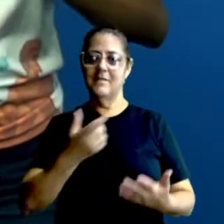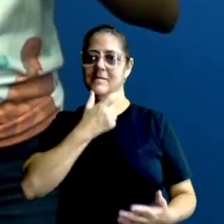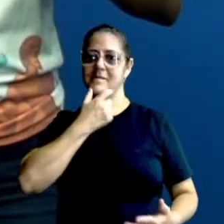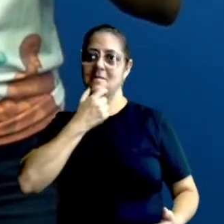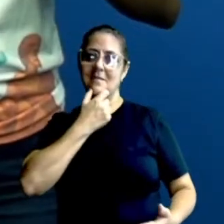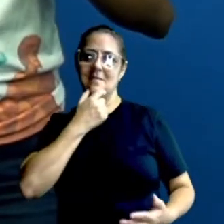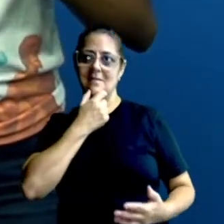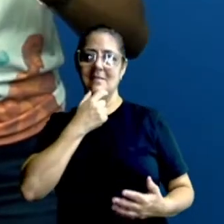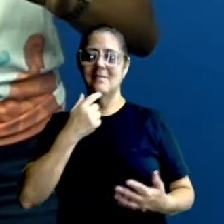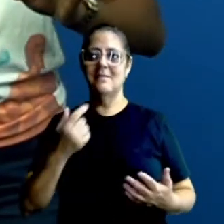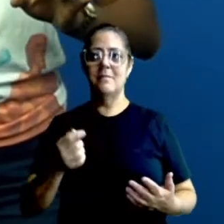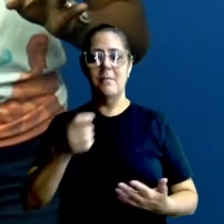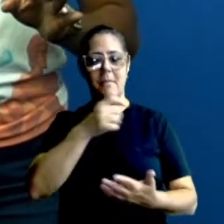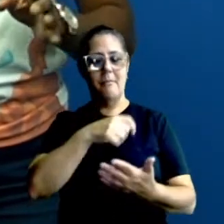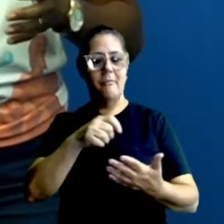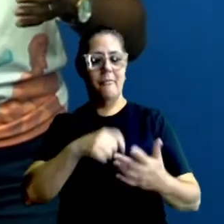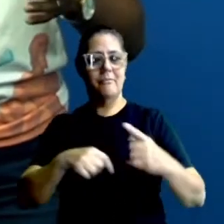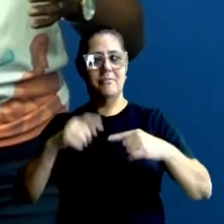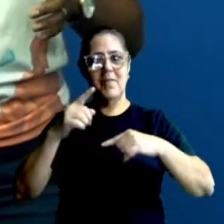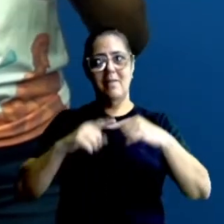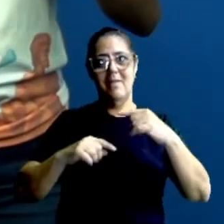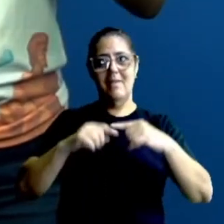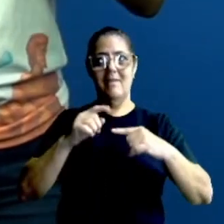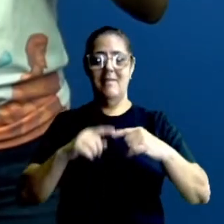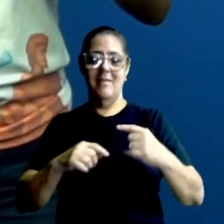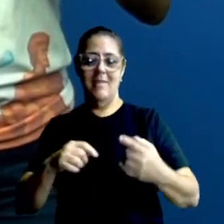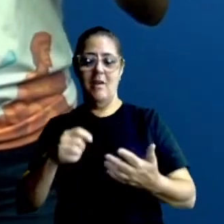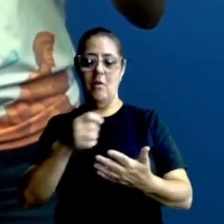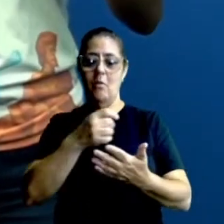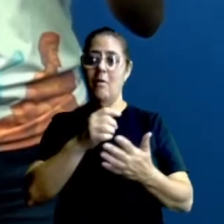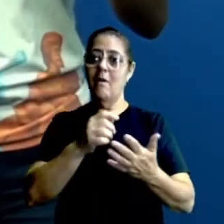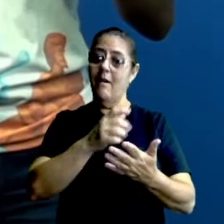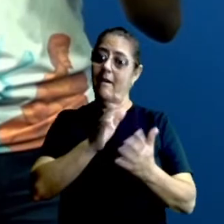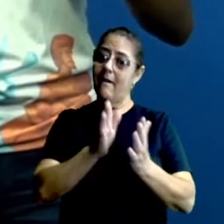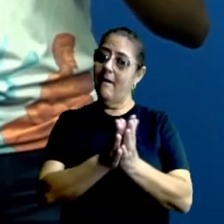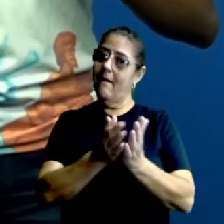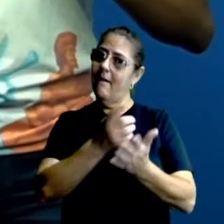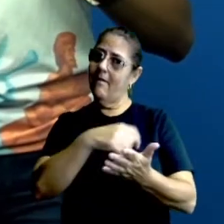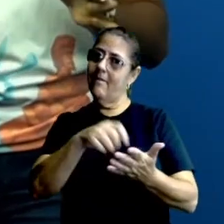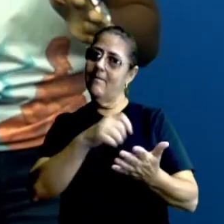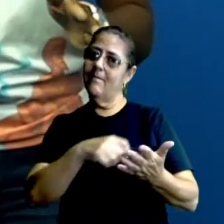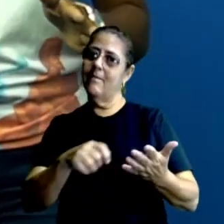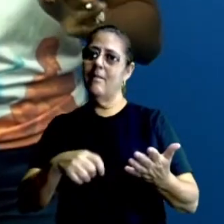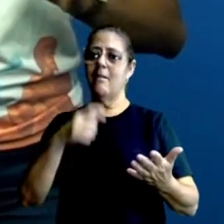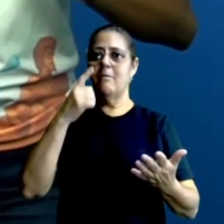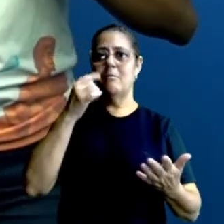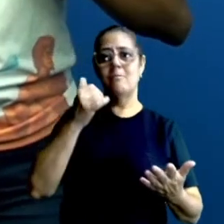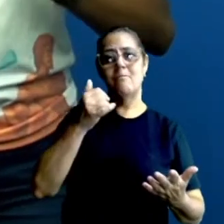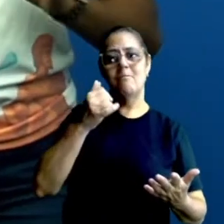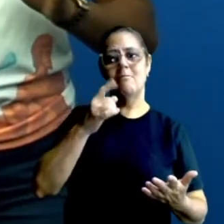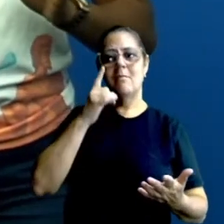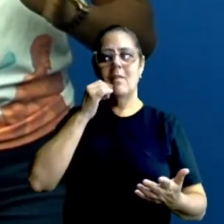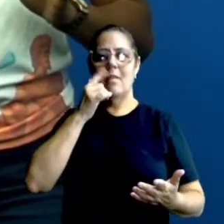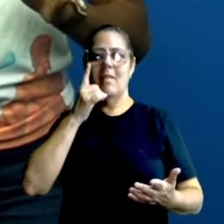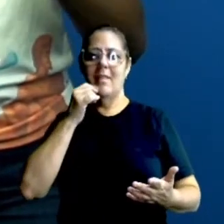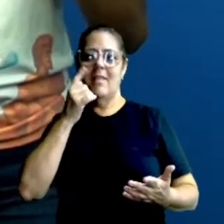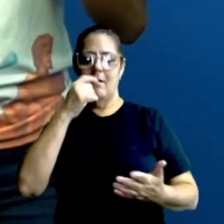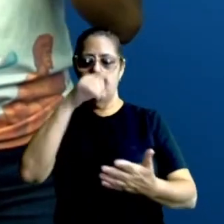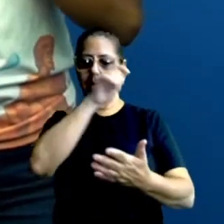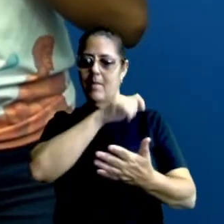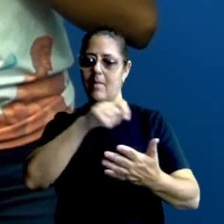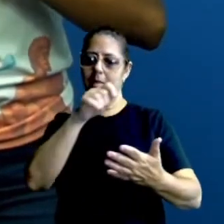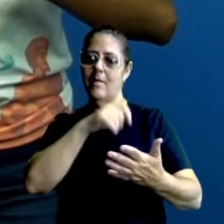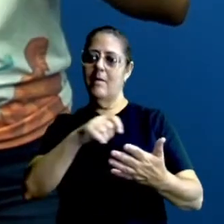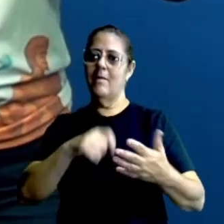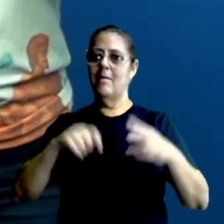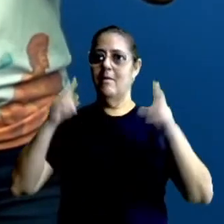inglês e hoje então pega teu material já sabe né caderno aí a caneta o lápis para fazer aquela